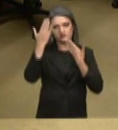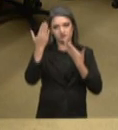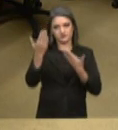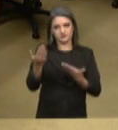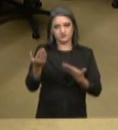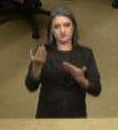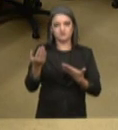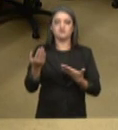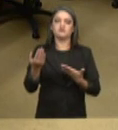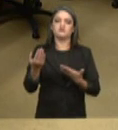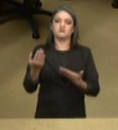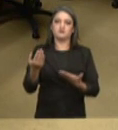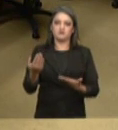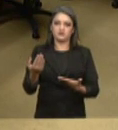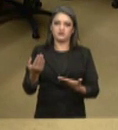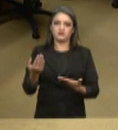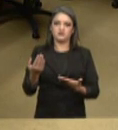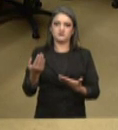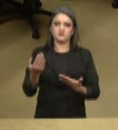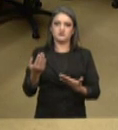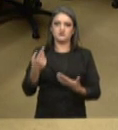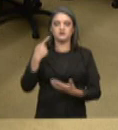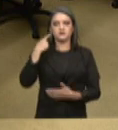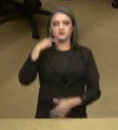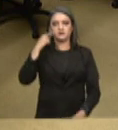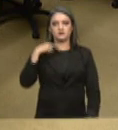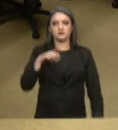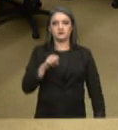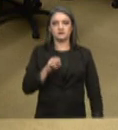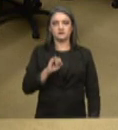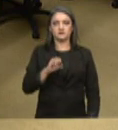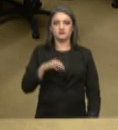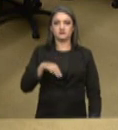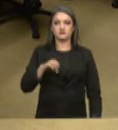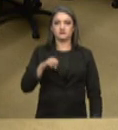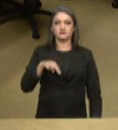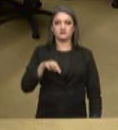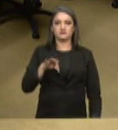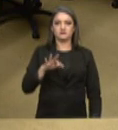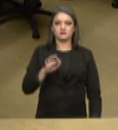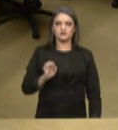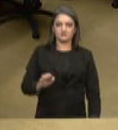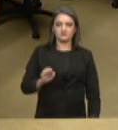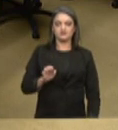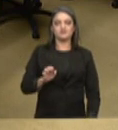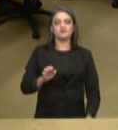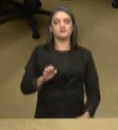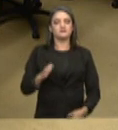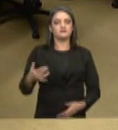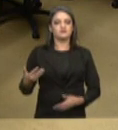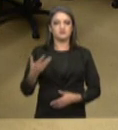Simonetti e estas oportunas e inspiradas palavras